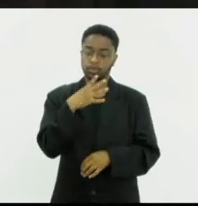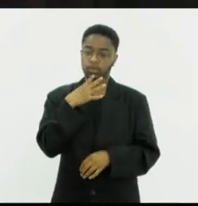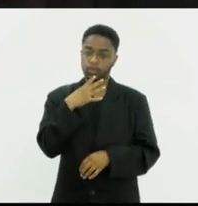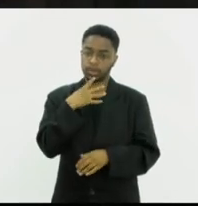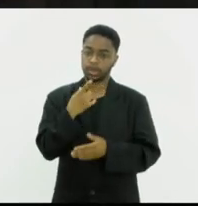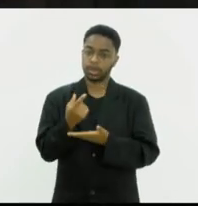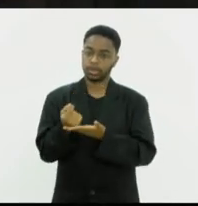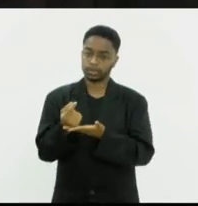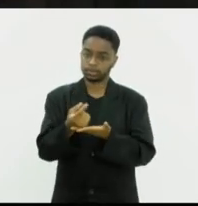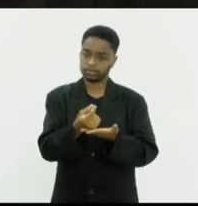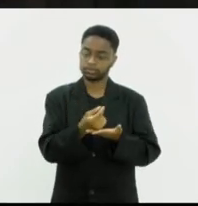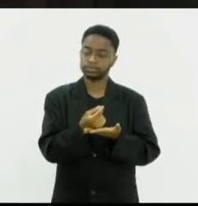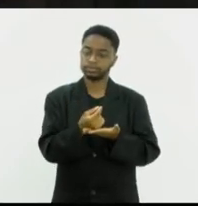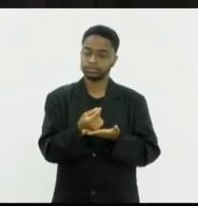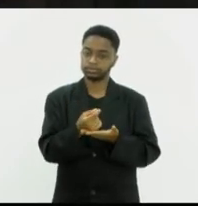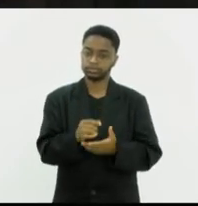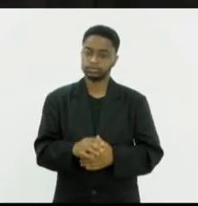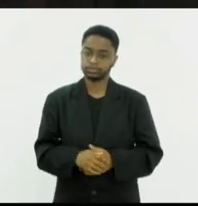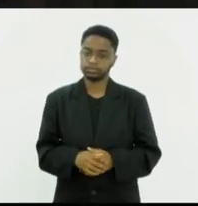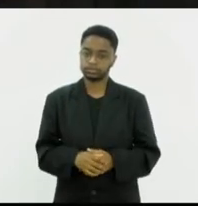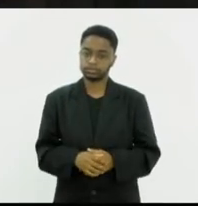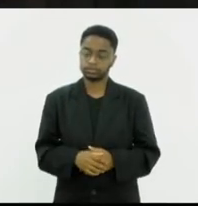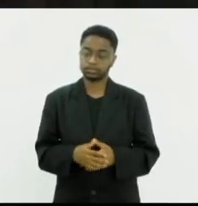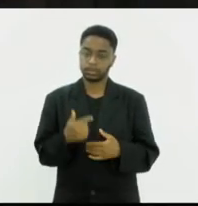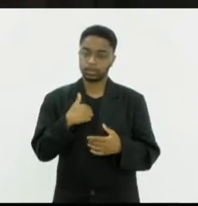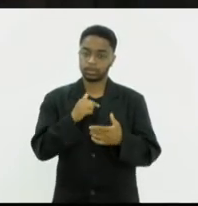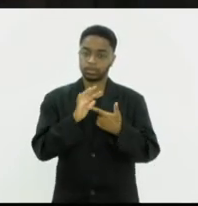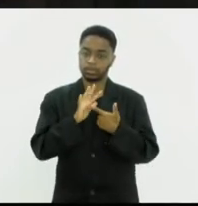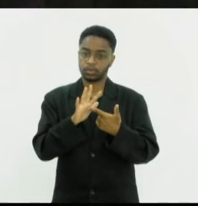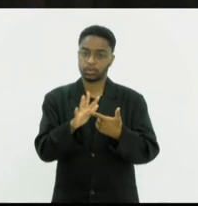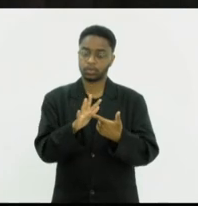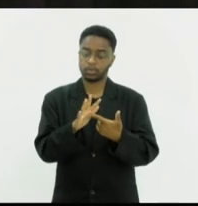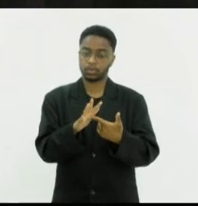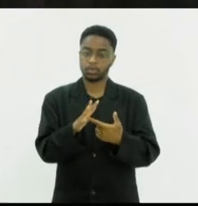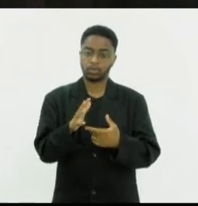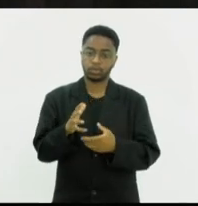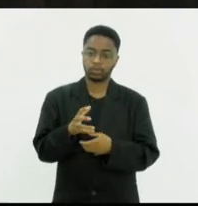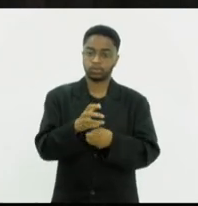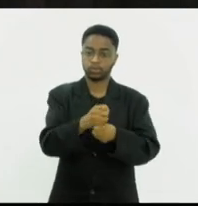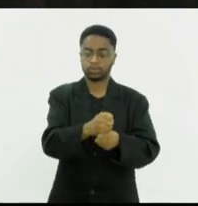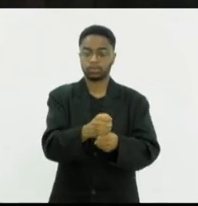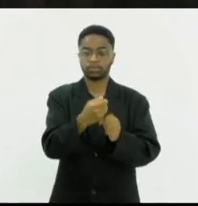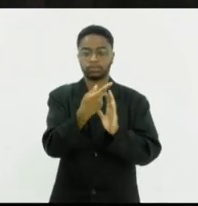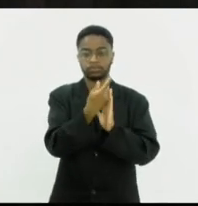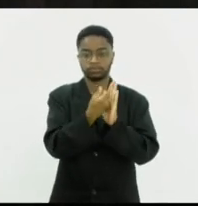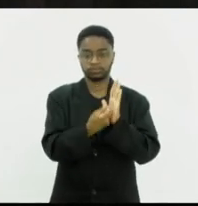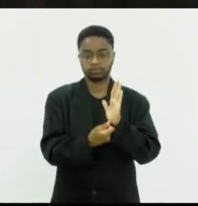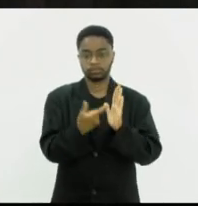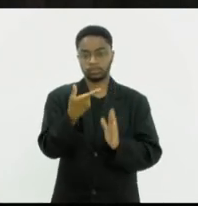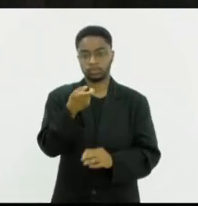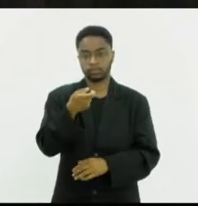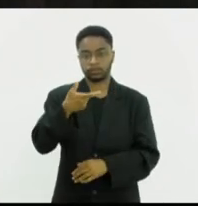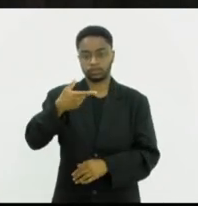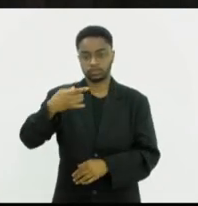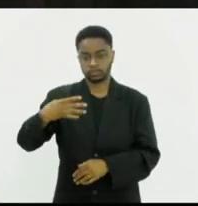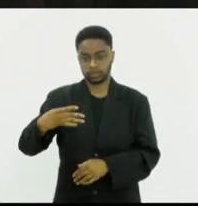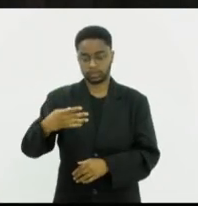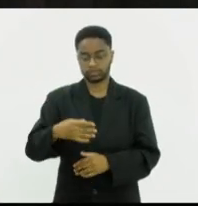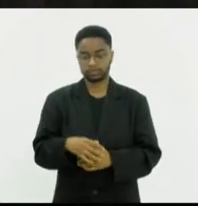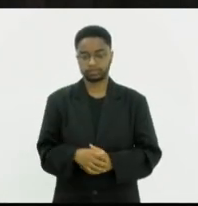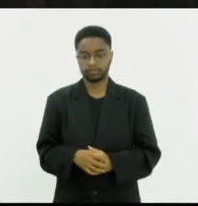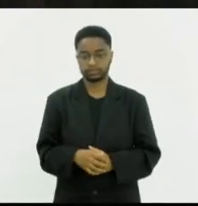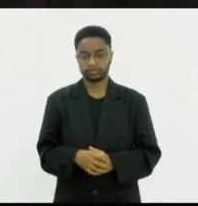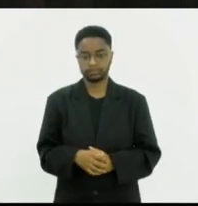finanças, eu vou dar aqui os números do orçamento de 2024. O orçamento